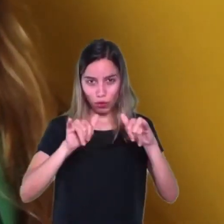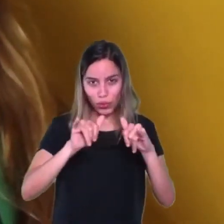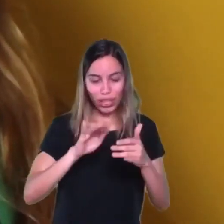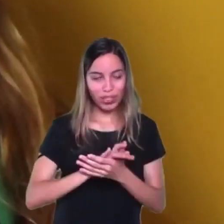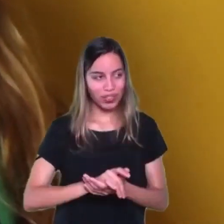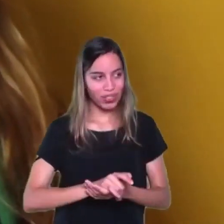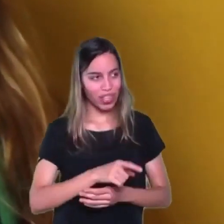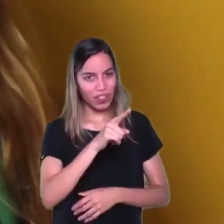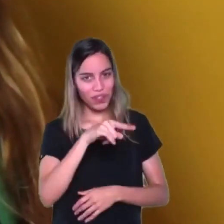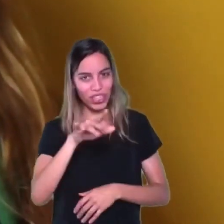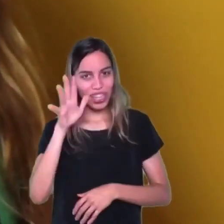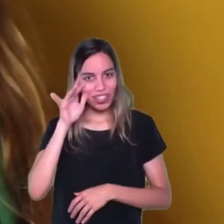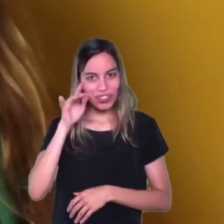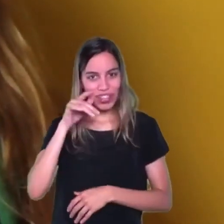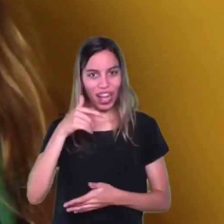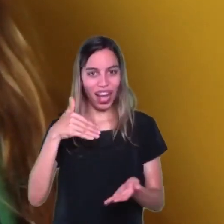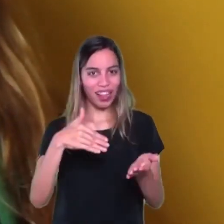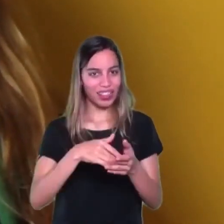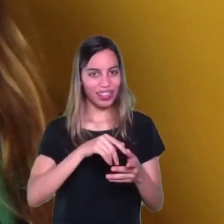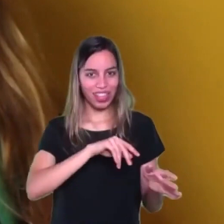a próxima. Até.